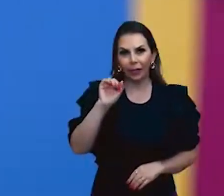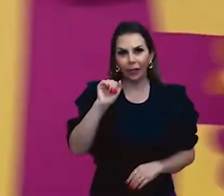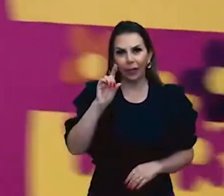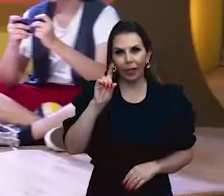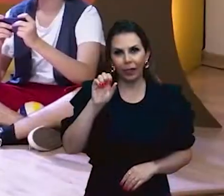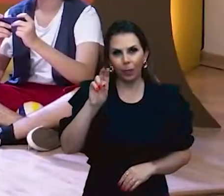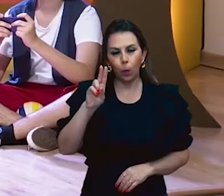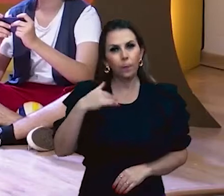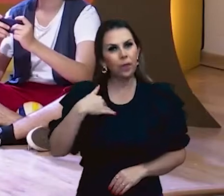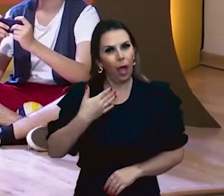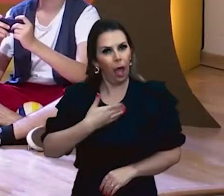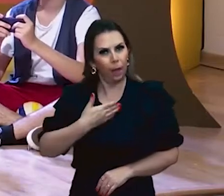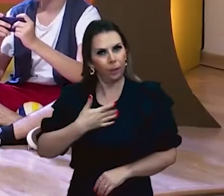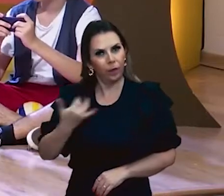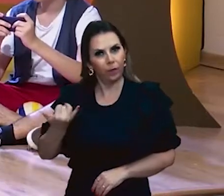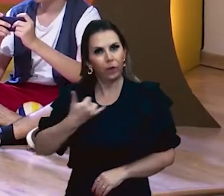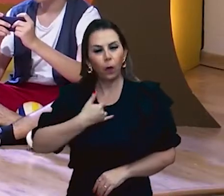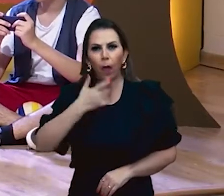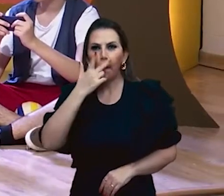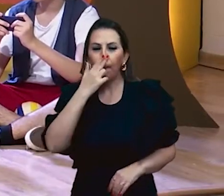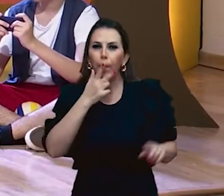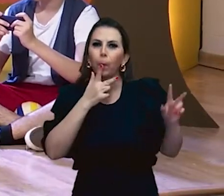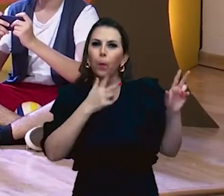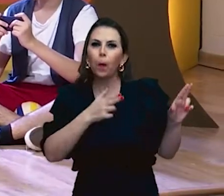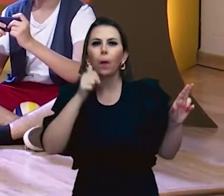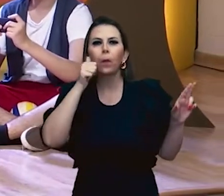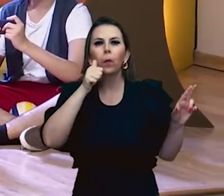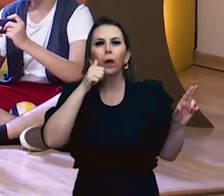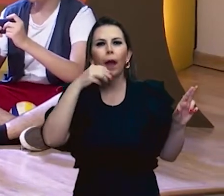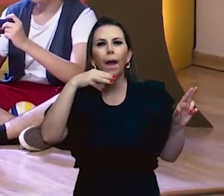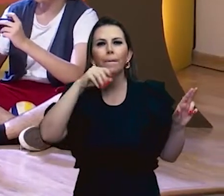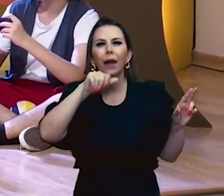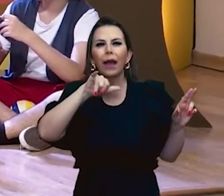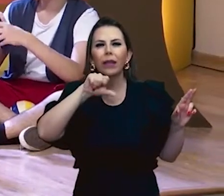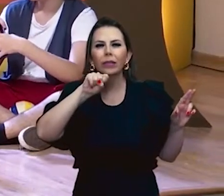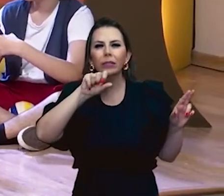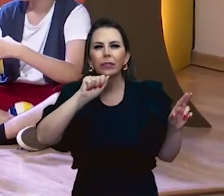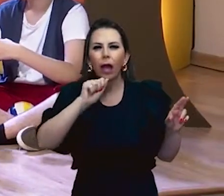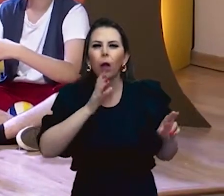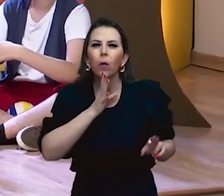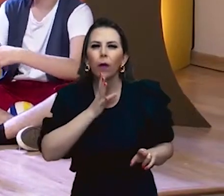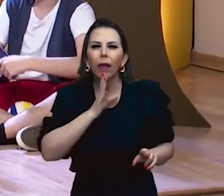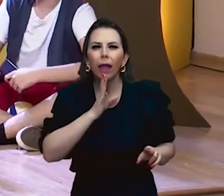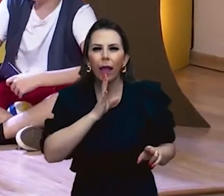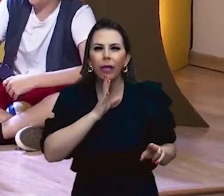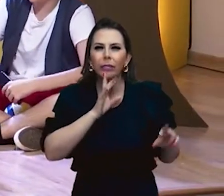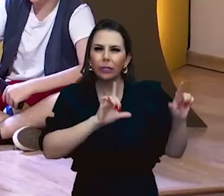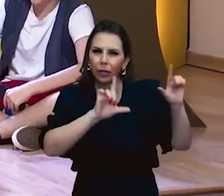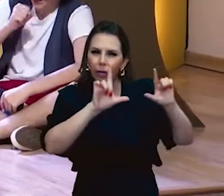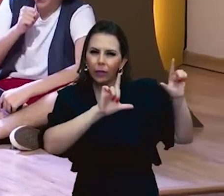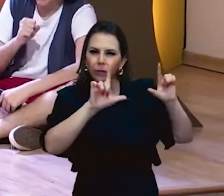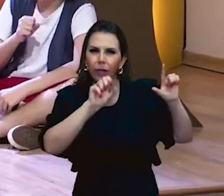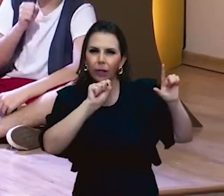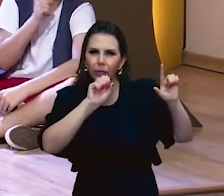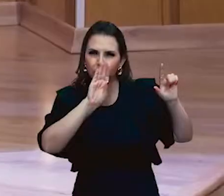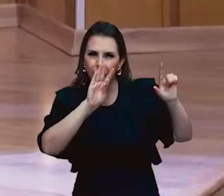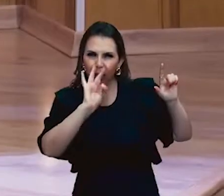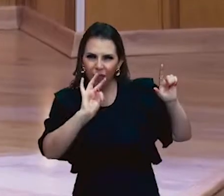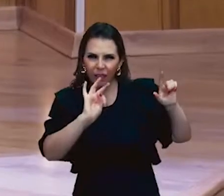Tadeu, Tadeu, minha amiga disse que eu sou parecida com a Maísa. Olha aqui a foto dela. Aquela menina lá do SBT, sabe? Olha